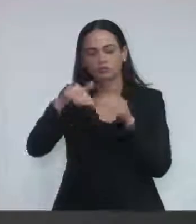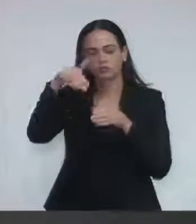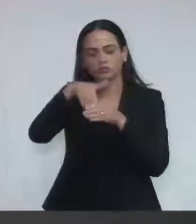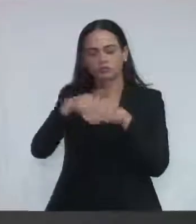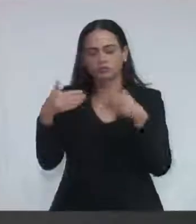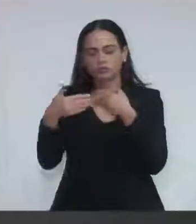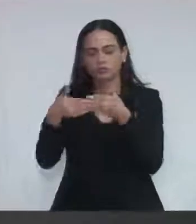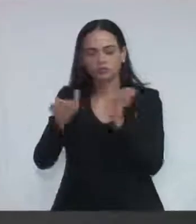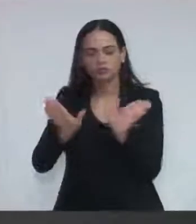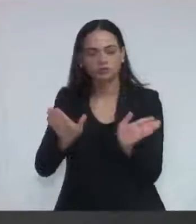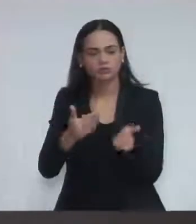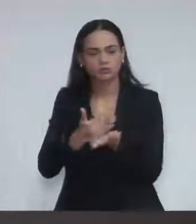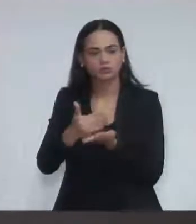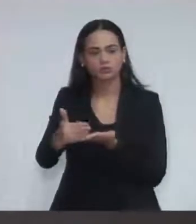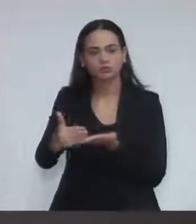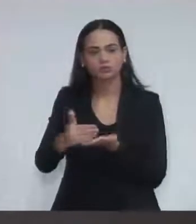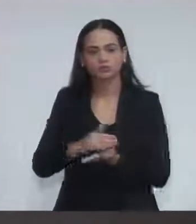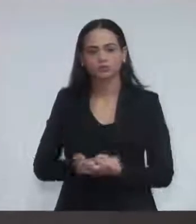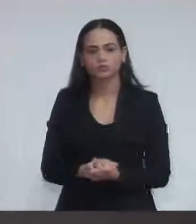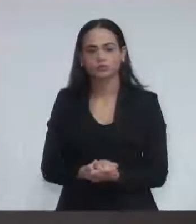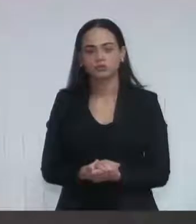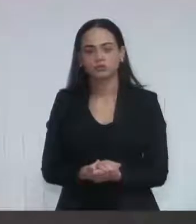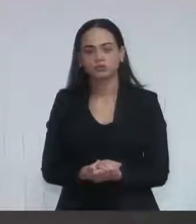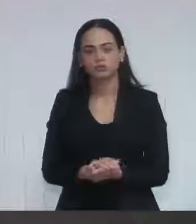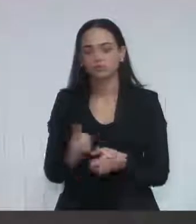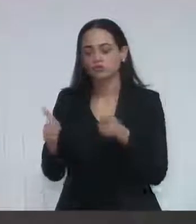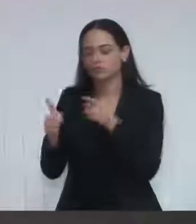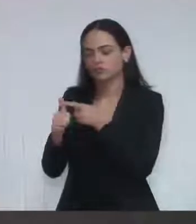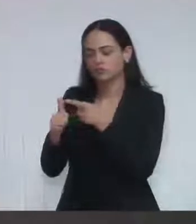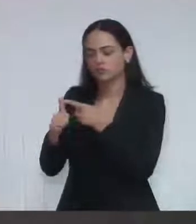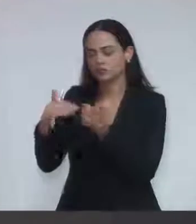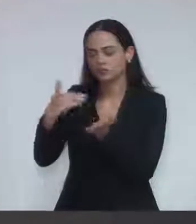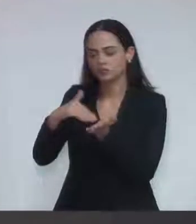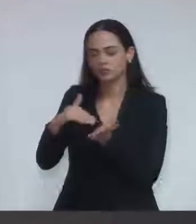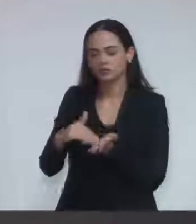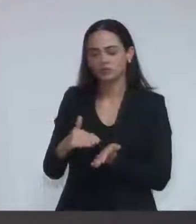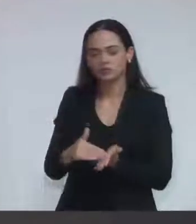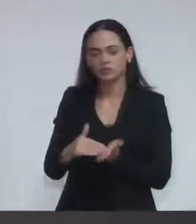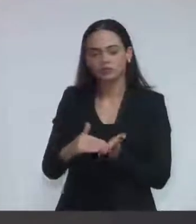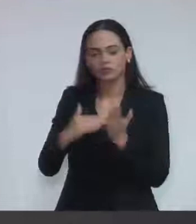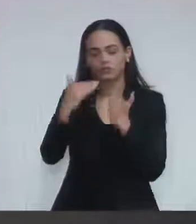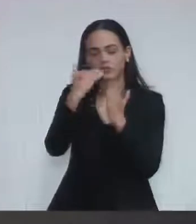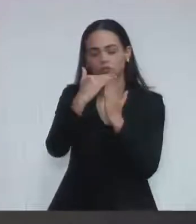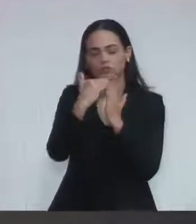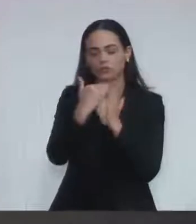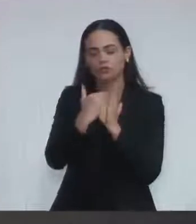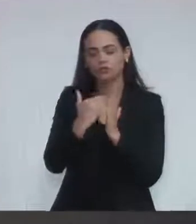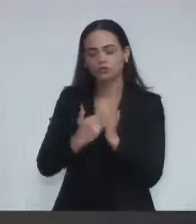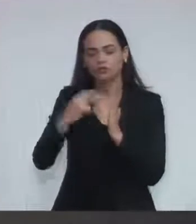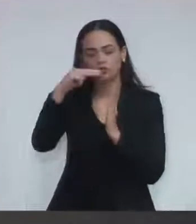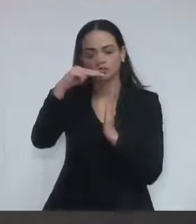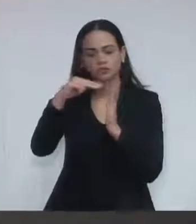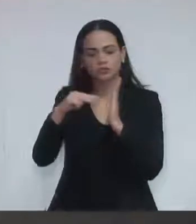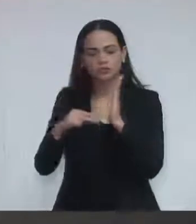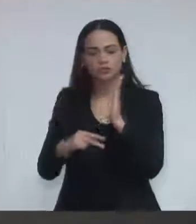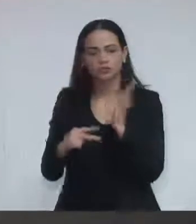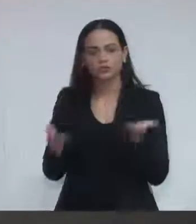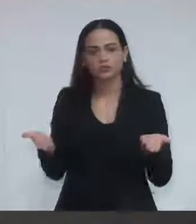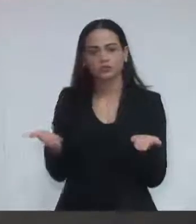aprovada. Solicito ao primeiro secretário que proceda à leitura das matérias constantes na pauta do expediente.